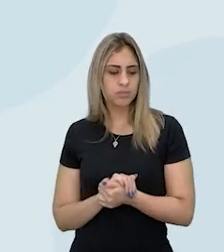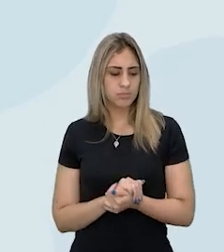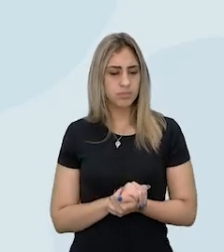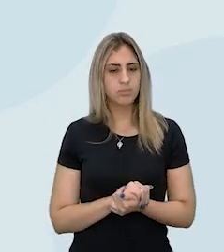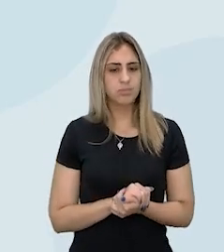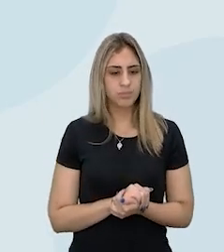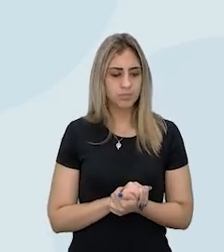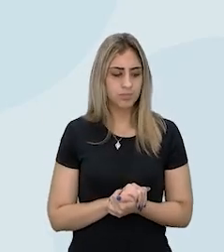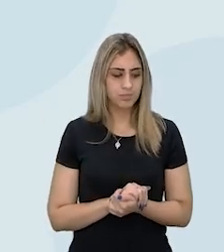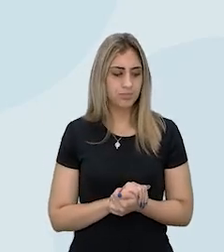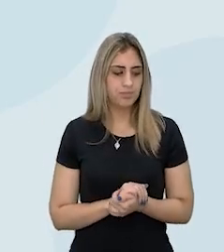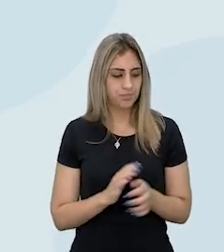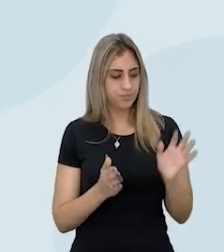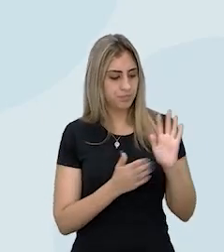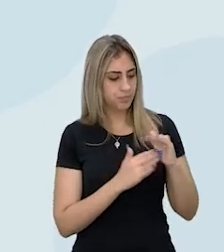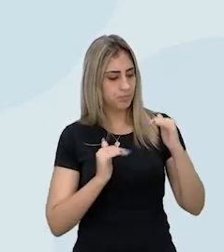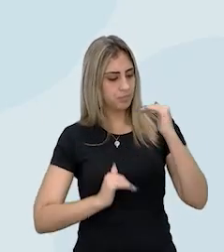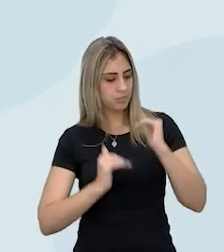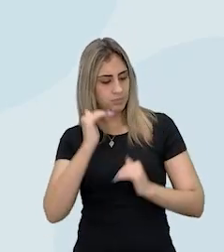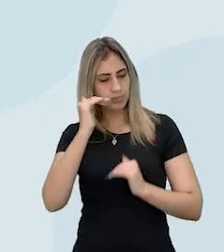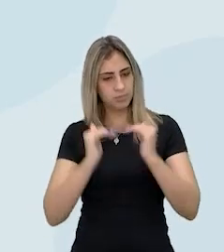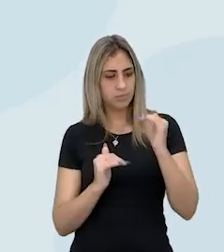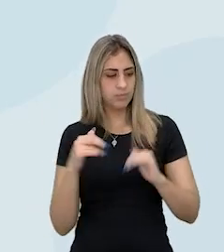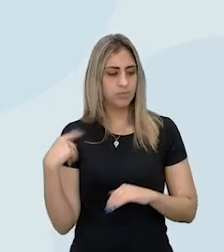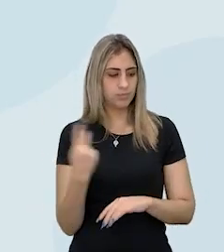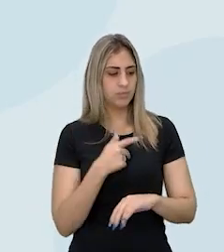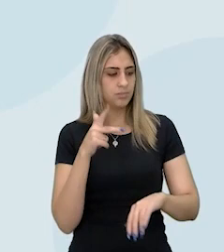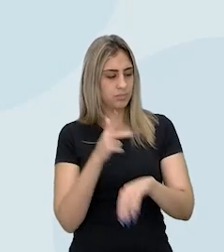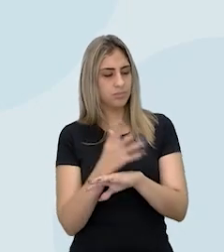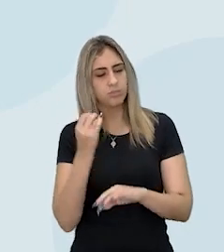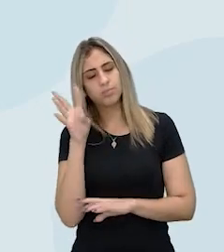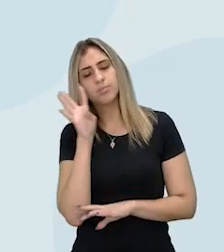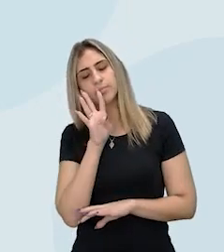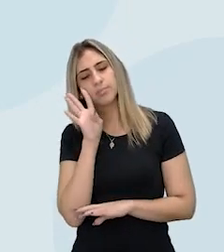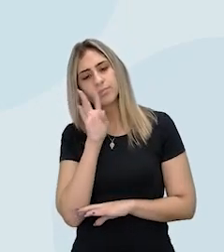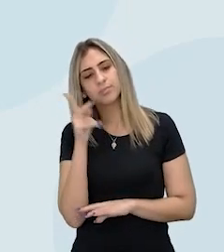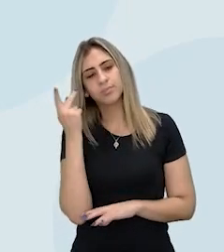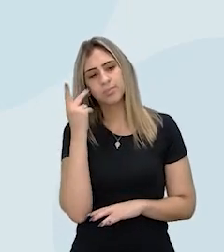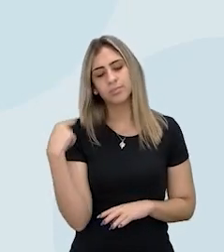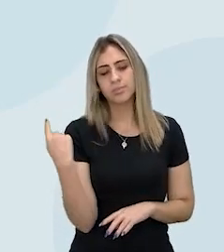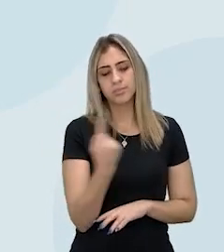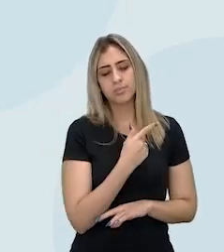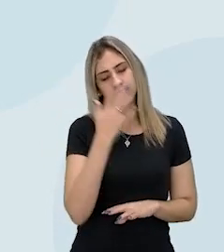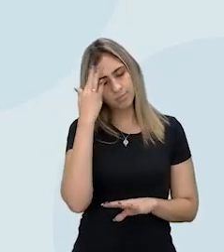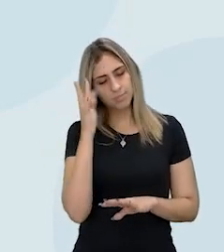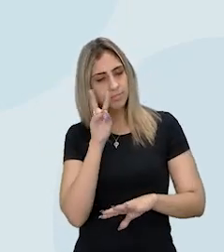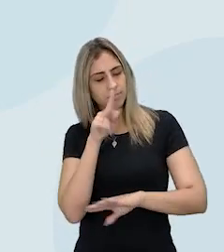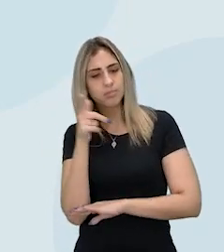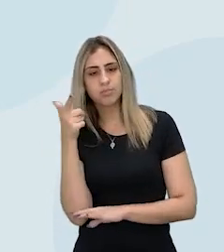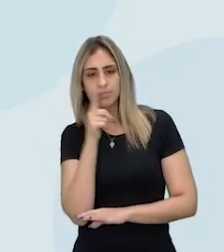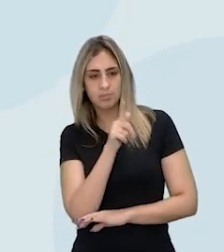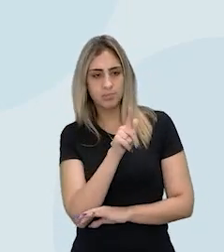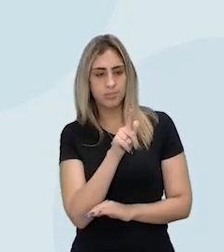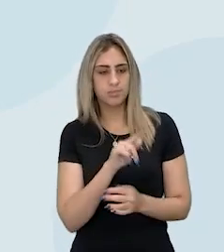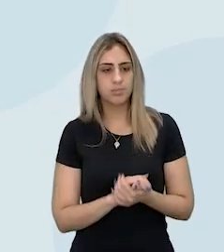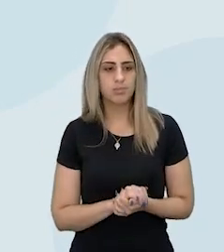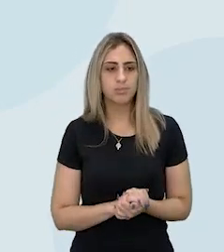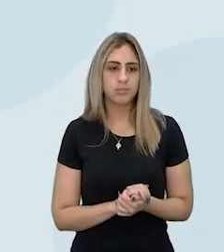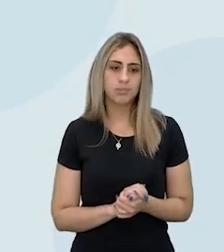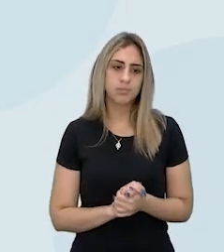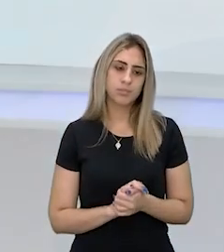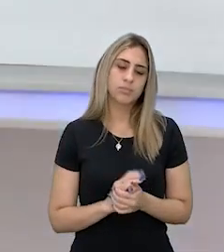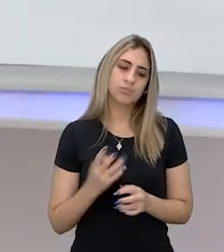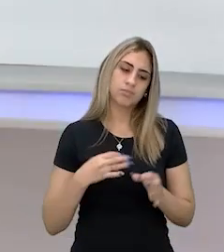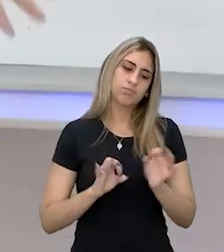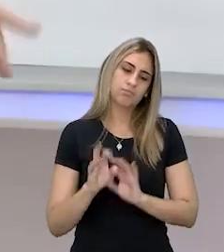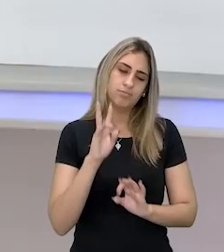edição, que vai proporcionar aí um vídeo bem bacana para que o telespectador consiga... É, se